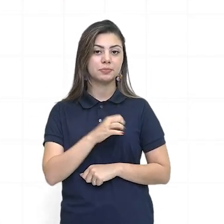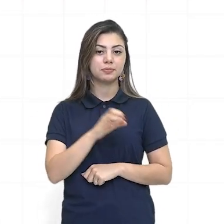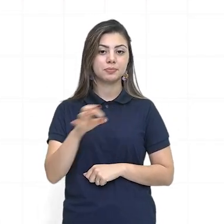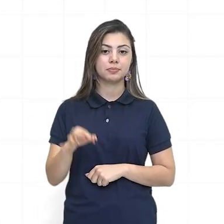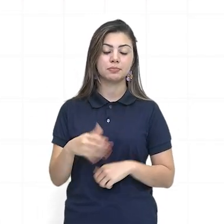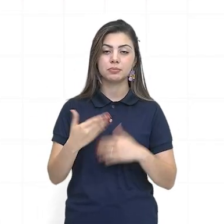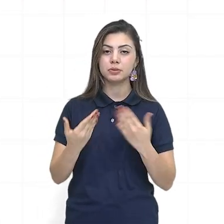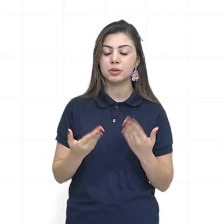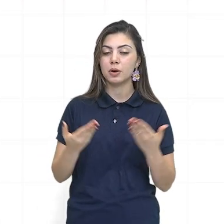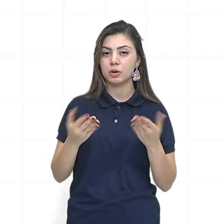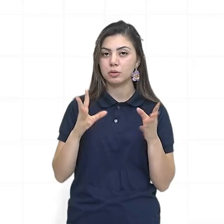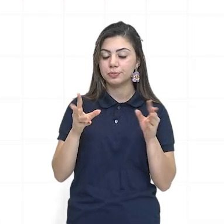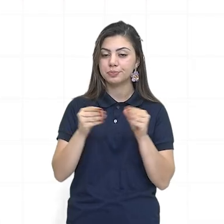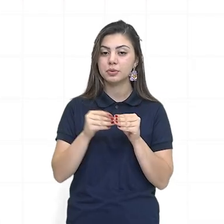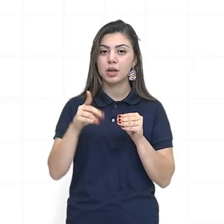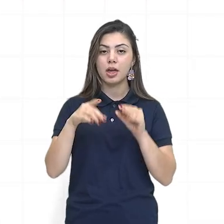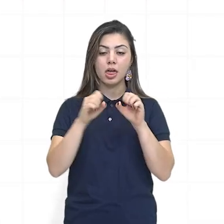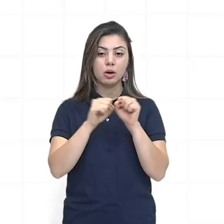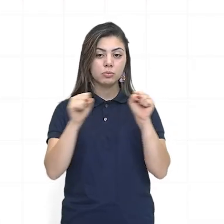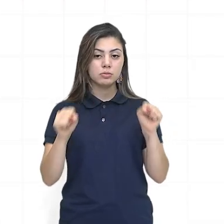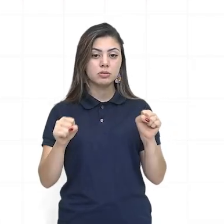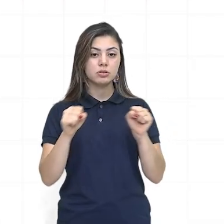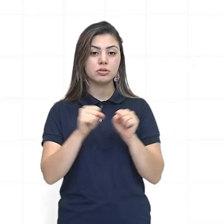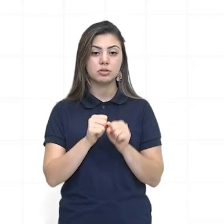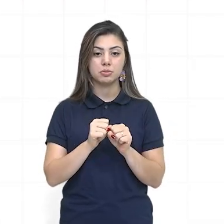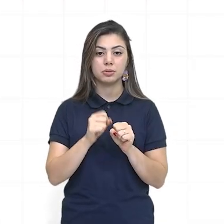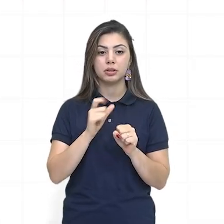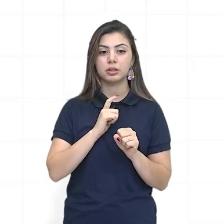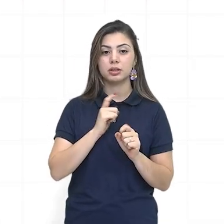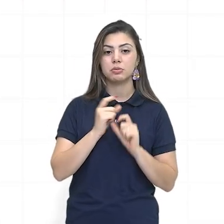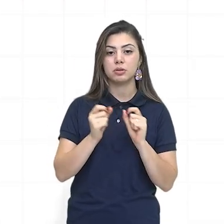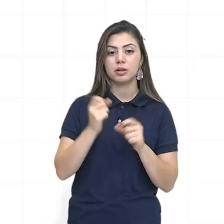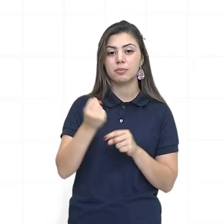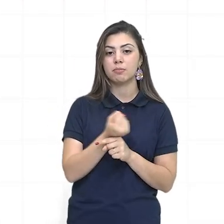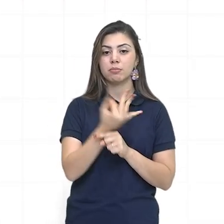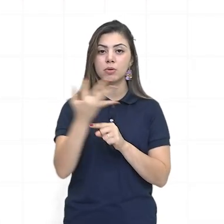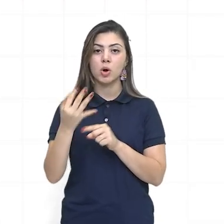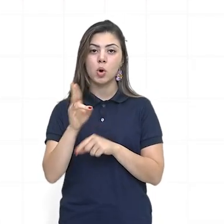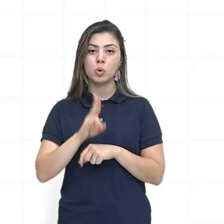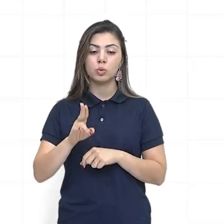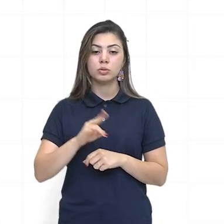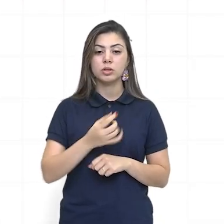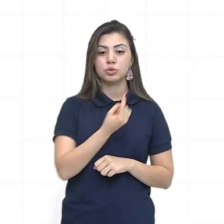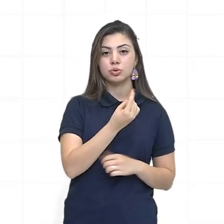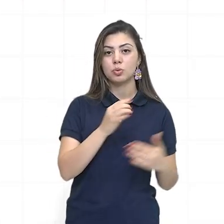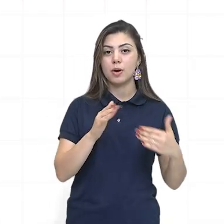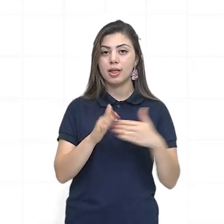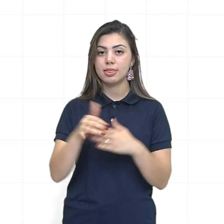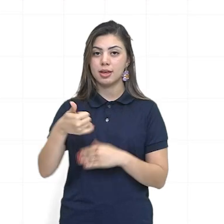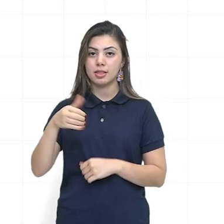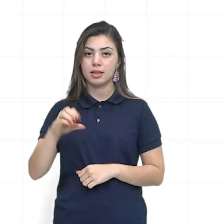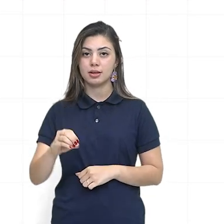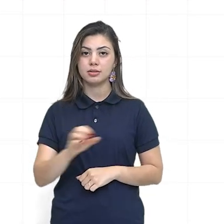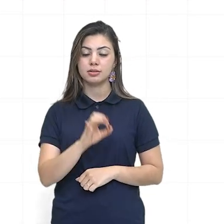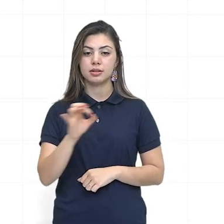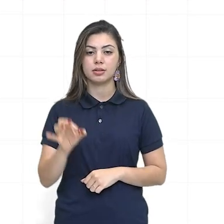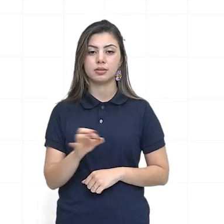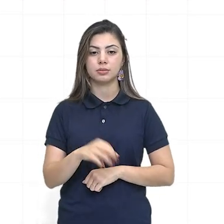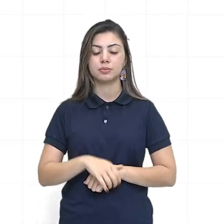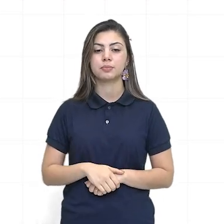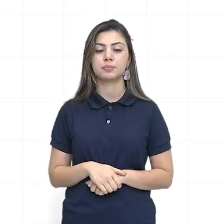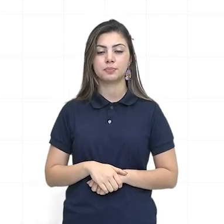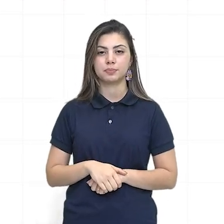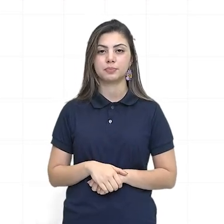decimal é um sistema de numeração de posição que utiliza a base 10, ou seja, né, a cada